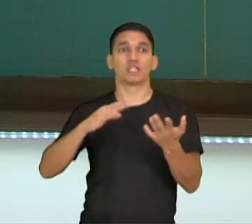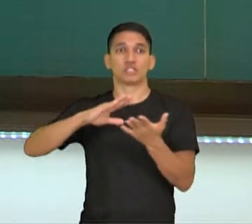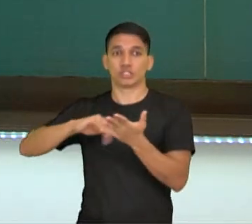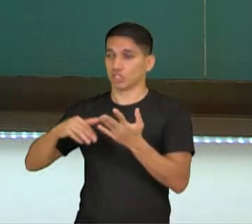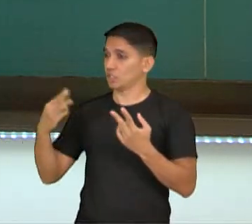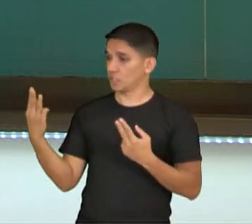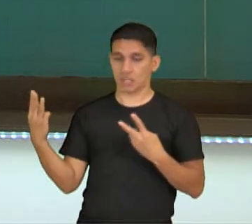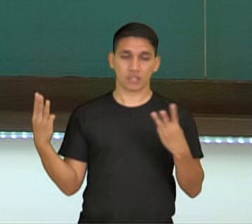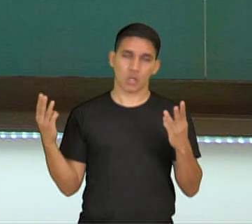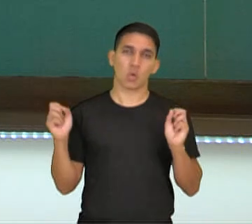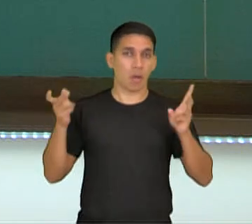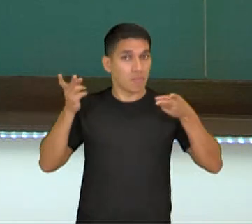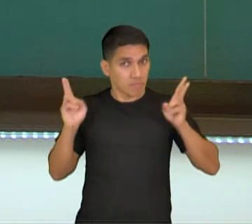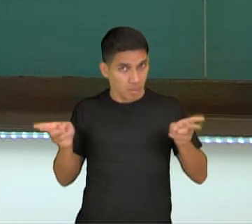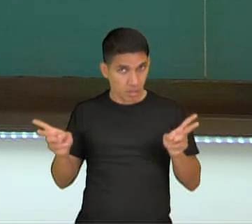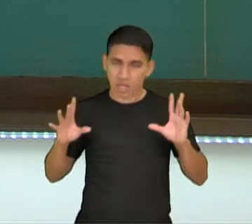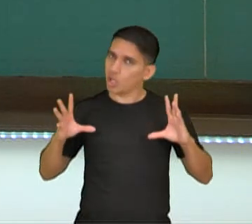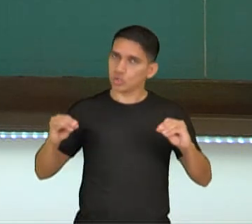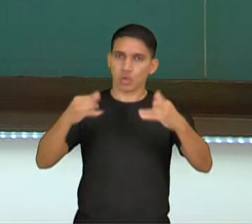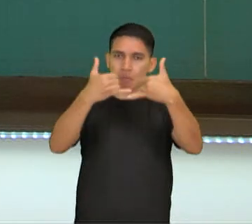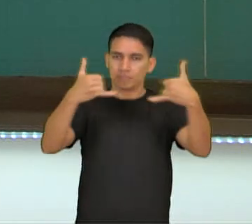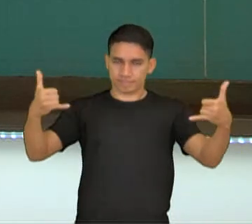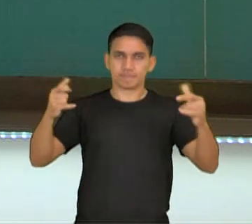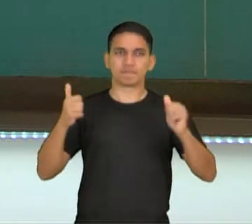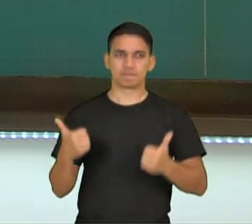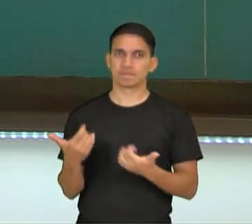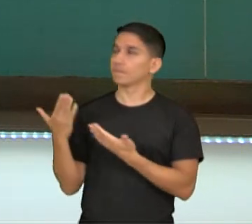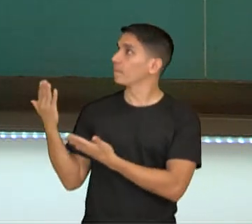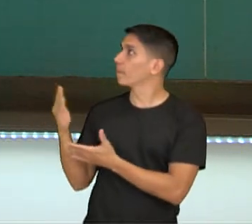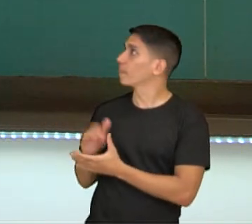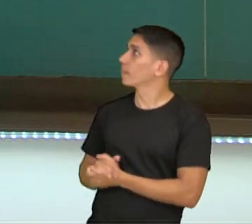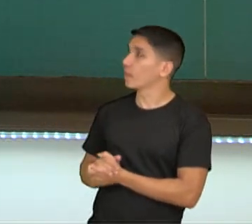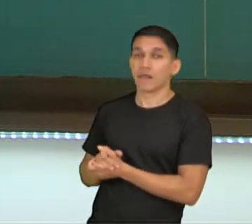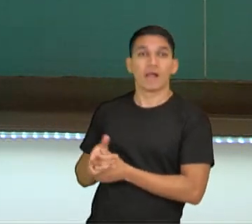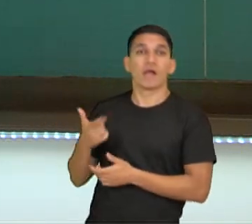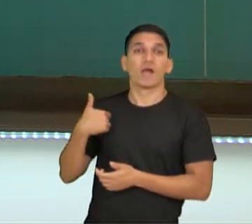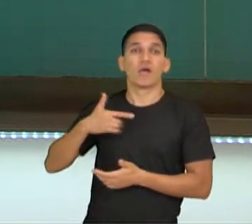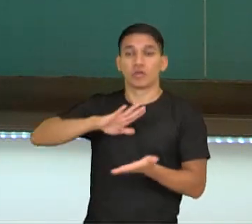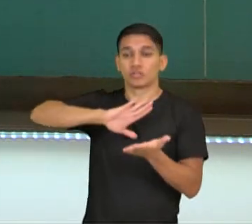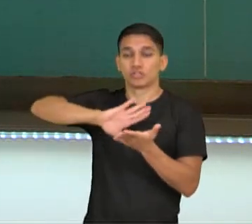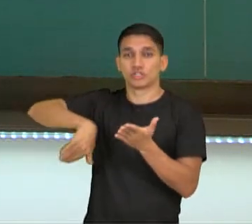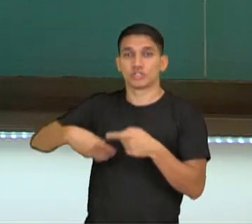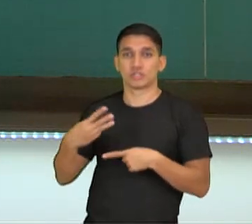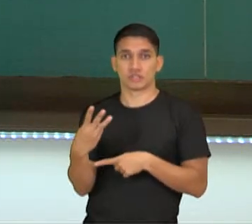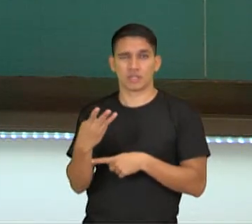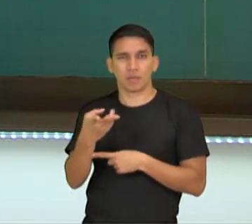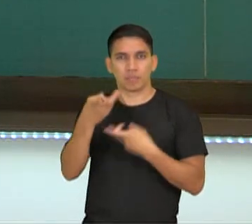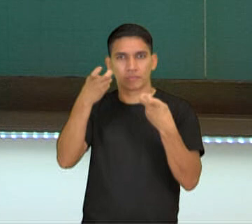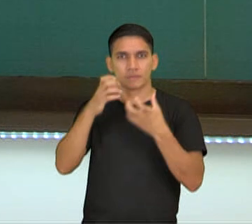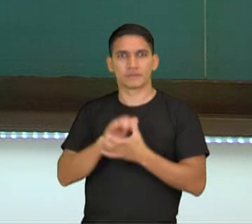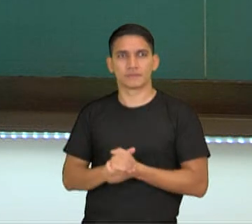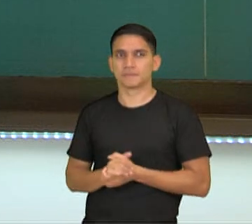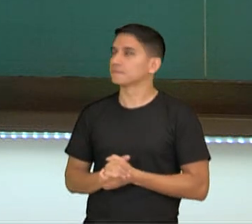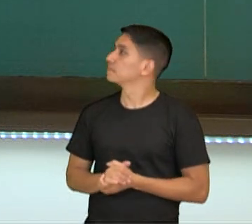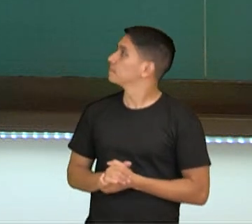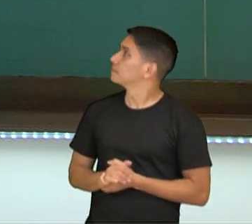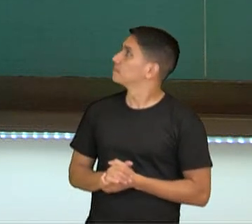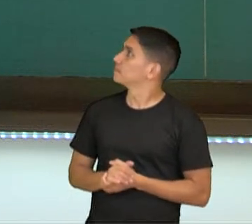Fiz a mesma operação em toda a linha. E aí, eu eliminei o 3 do meio, tá vendo? Eliminei o